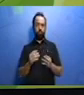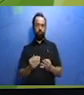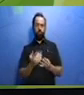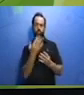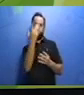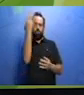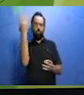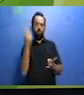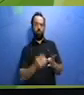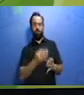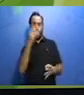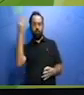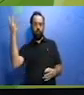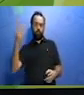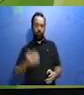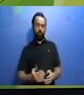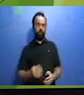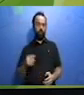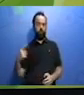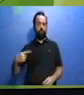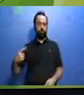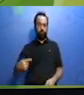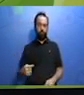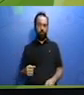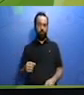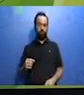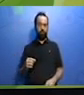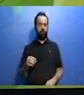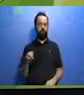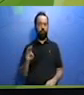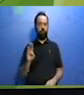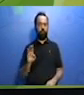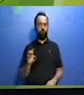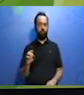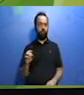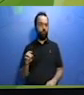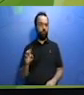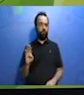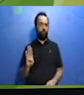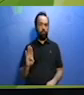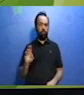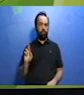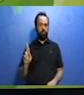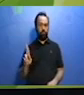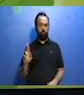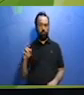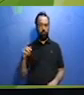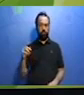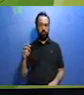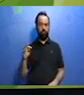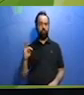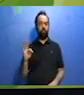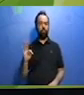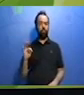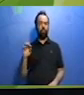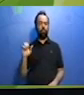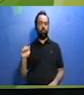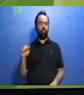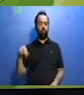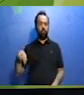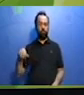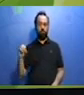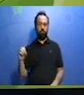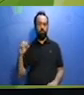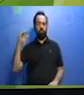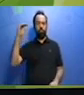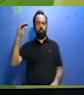vão sendo retirados. O primeiro que evapora é o gás butano, que é o gás de cozinha, a 20 graus Celsius.